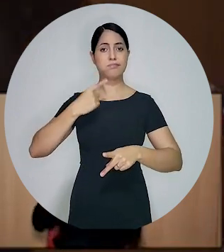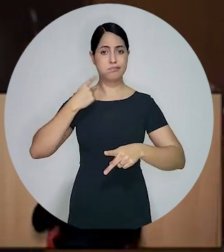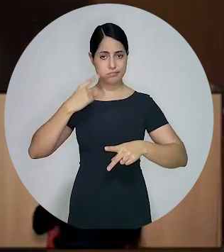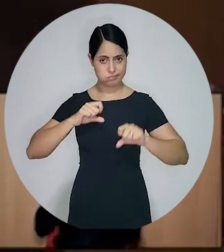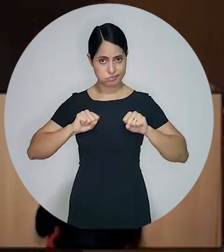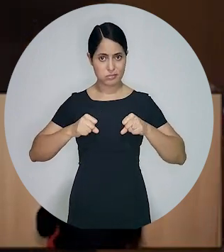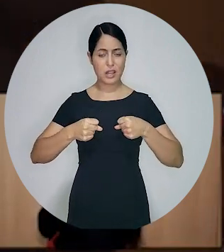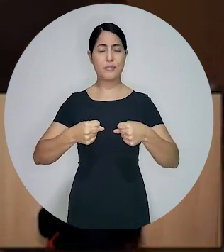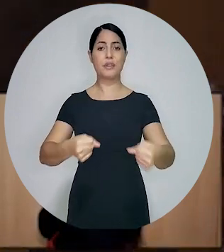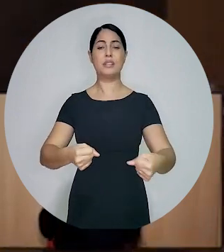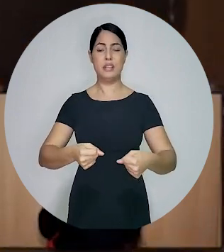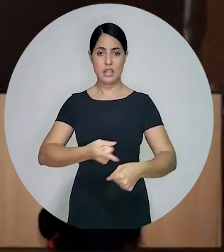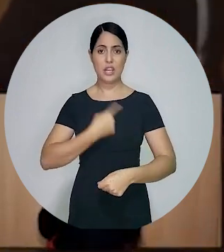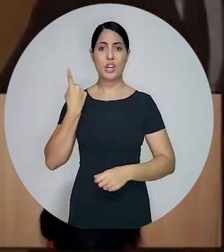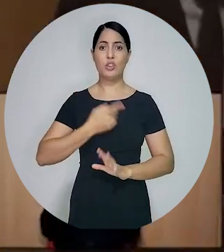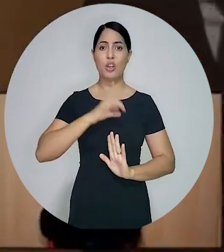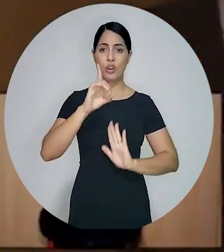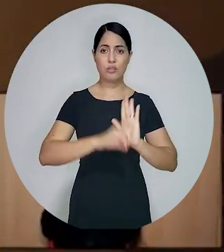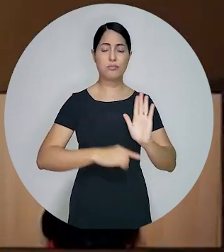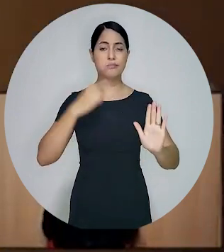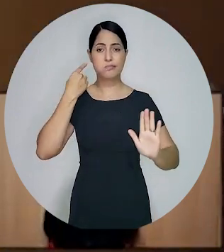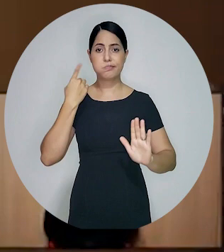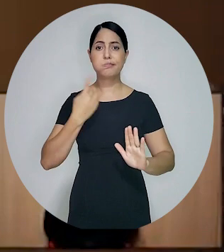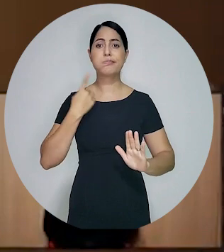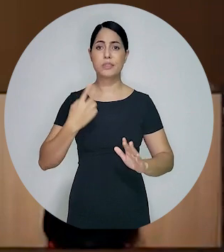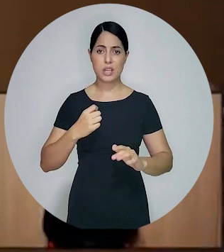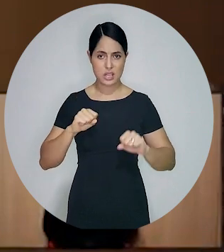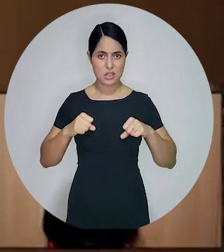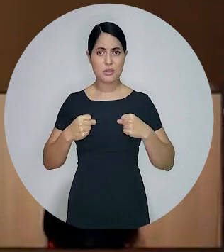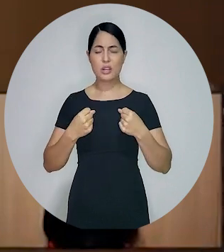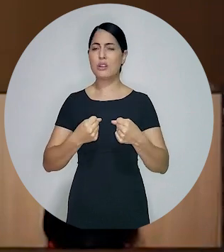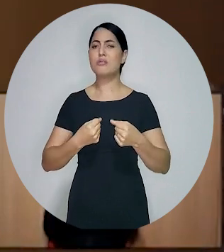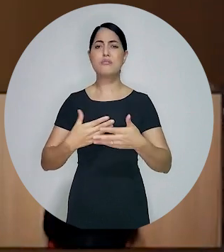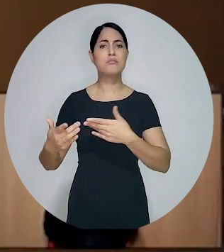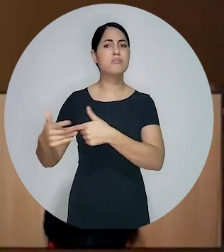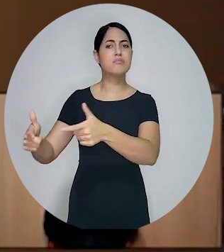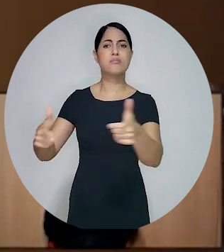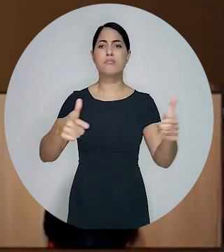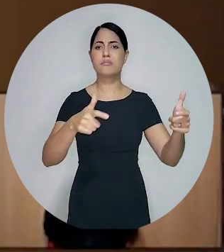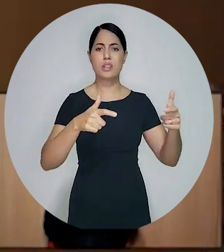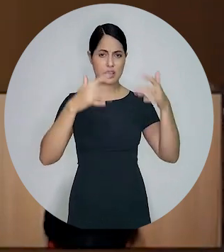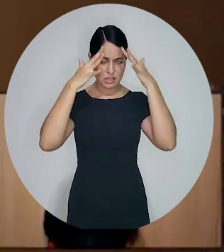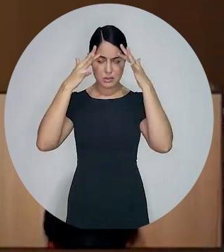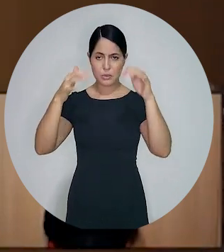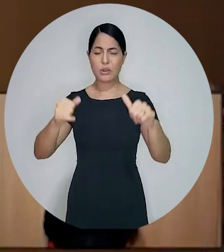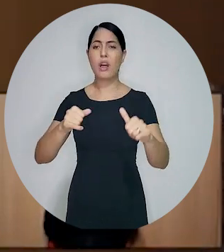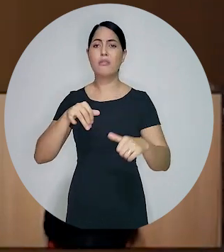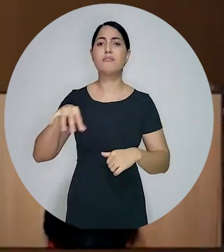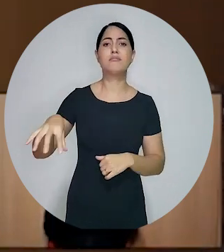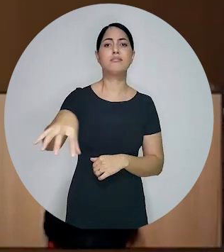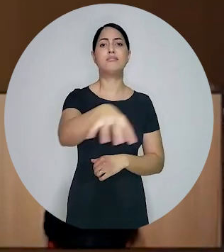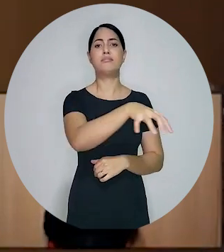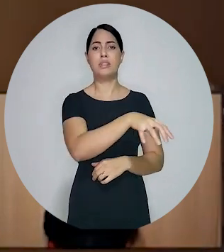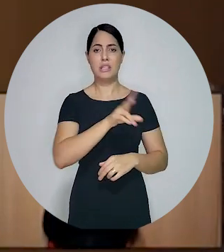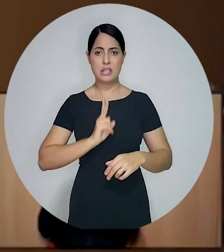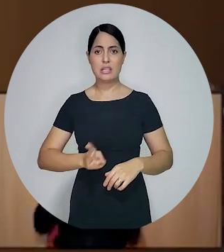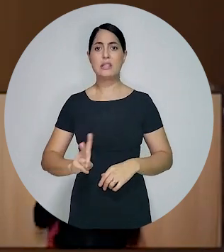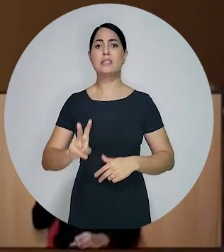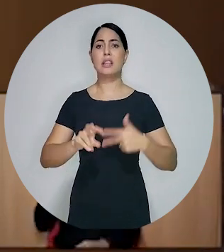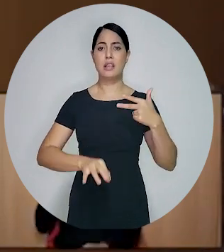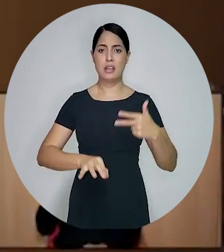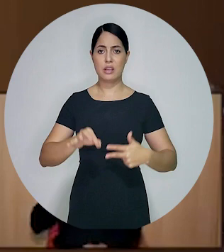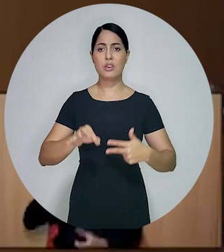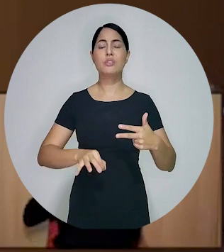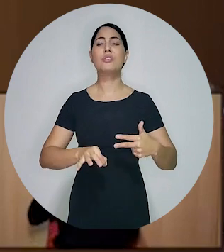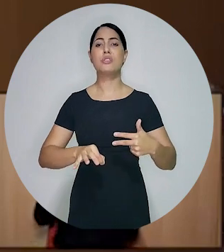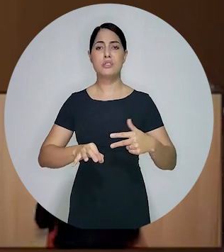que as nossas prerrogativas da advocacia sejam preservadas em cada fórum, em cada balcão de atendimento